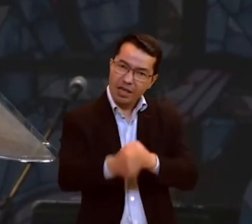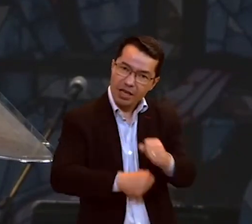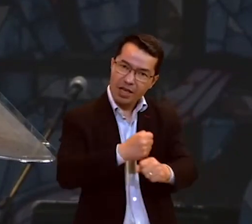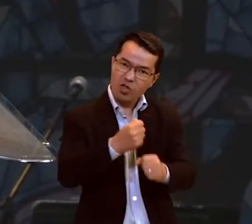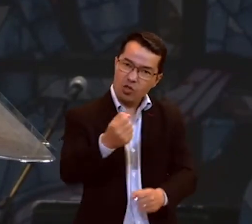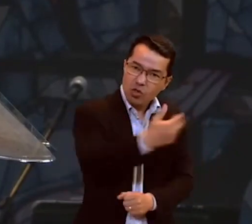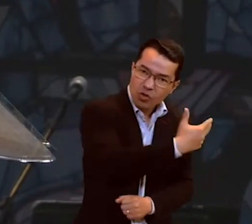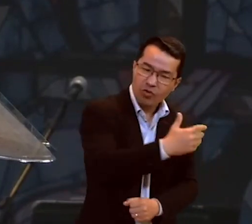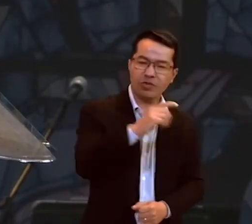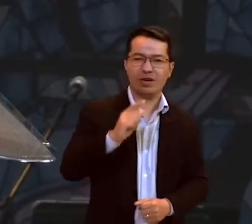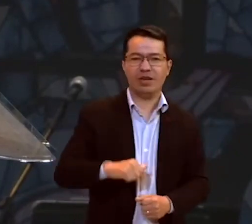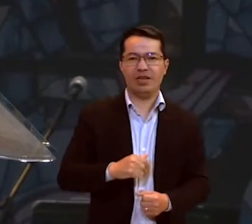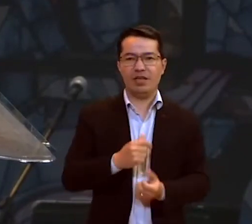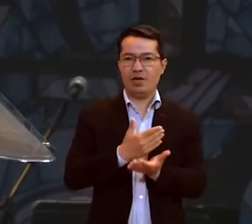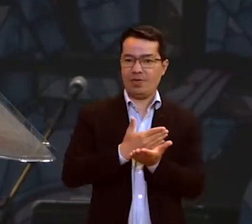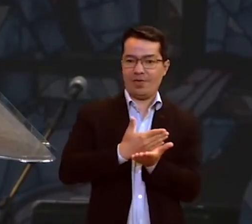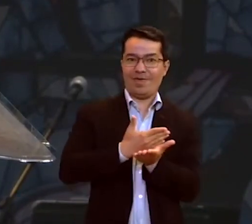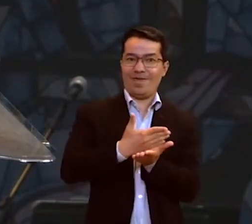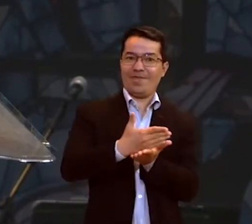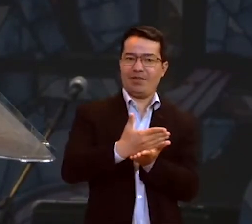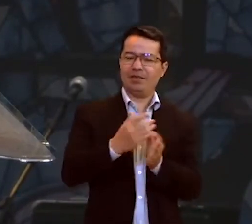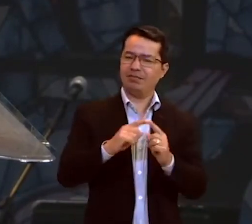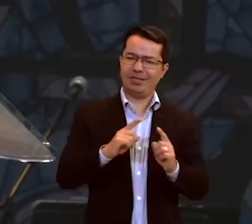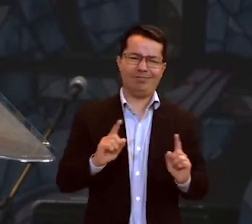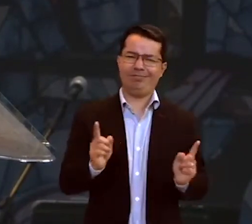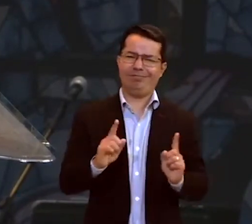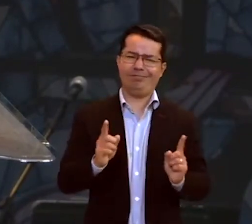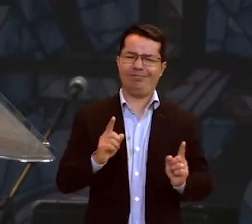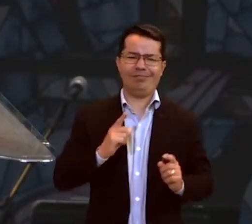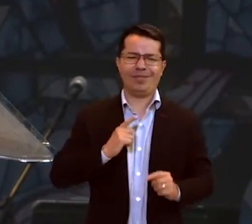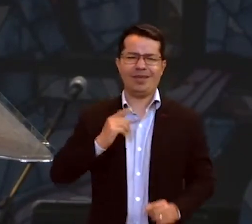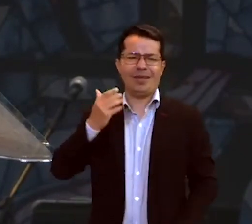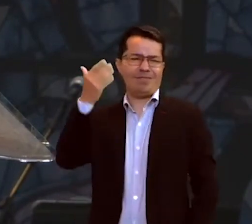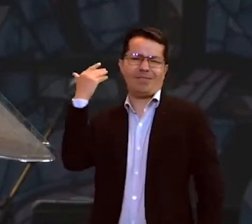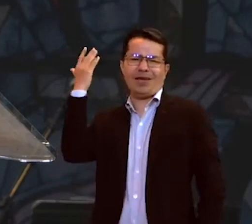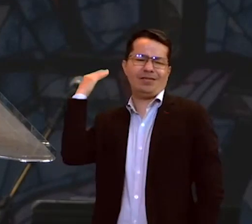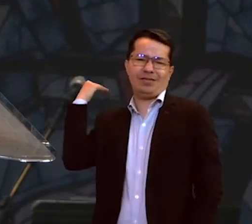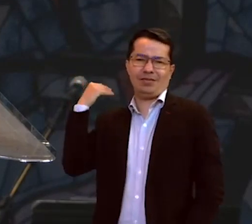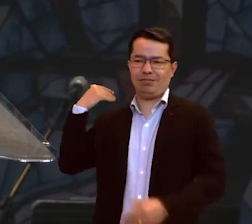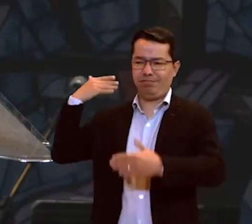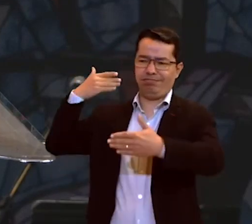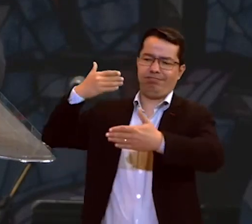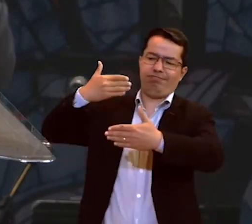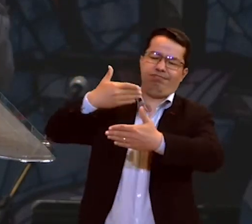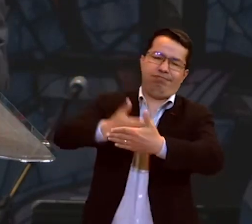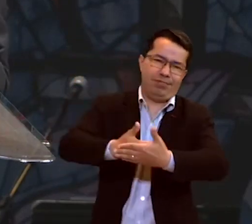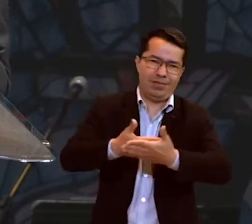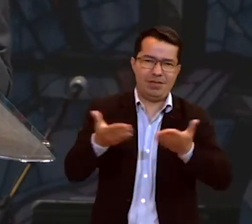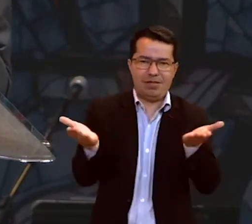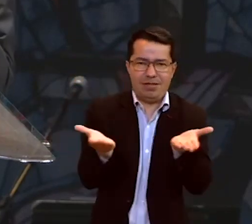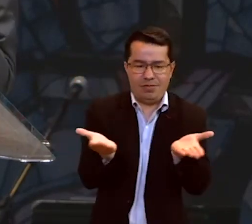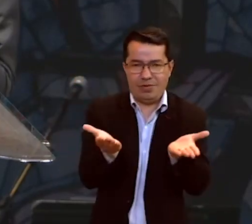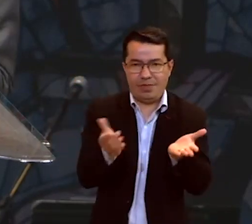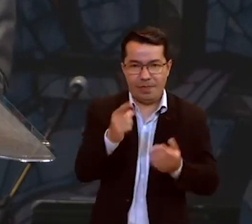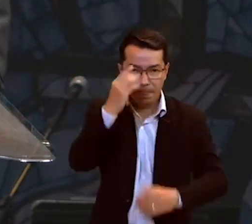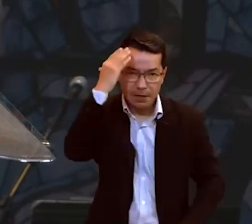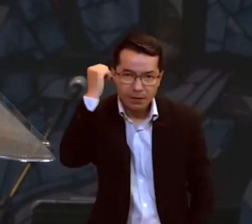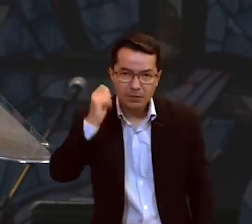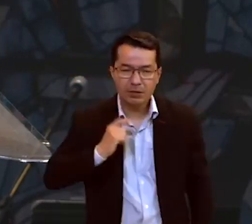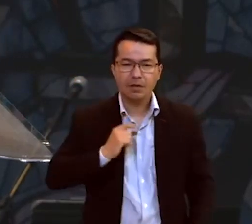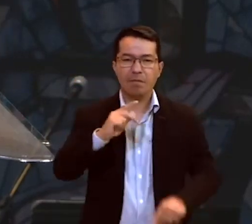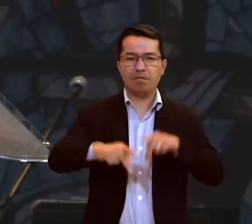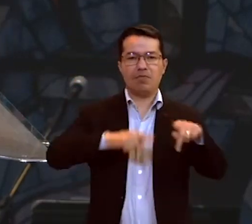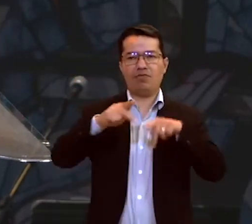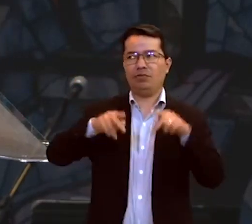bem assim, porque o povo de Deus, apesar de ser um povo escolhido e abençoado, é um povo que passa e passará